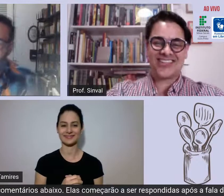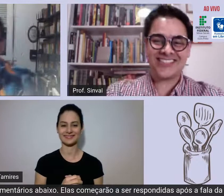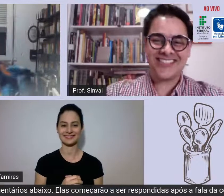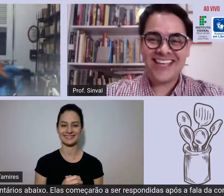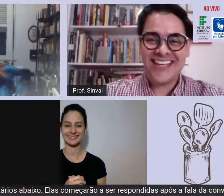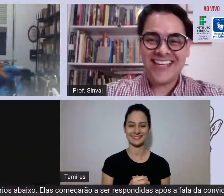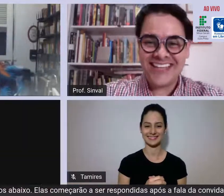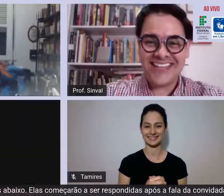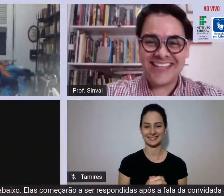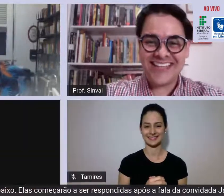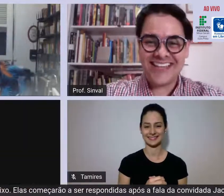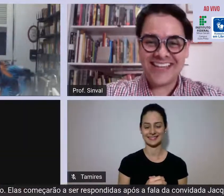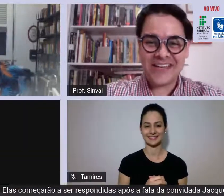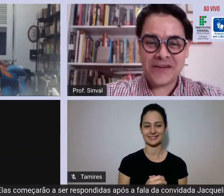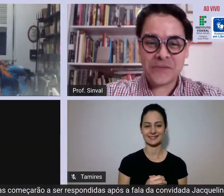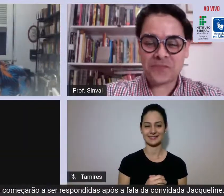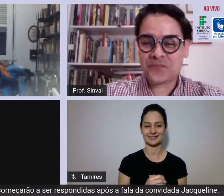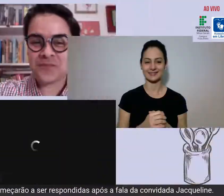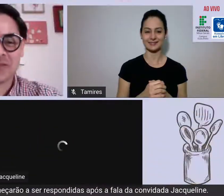amigos. Oi, gente.